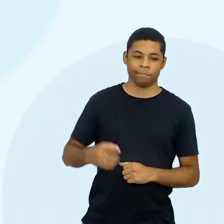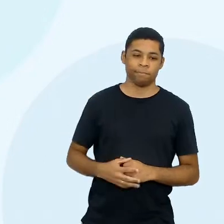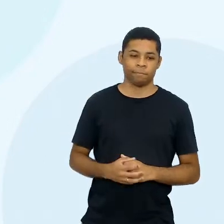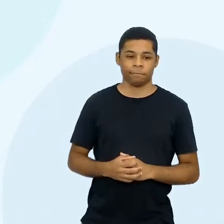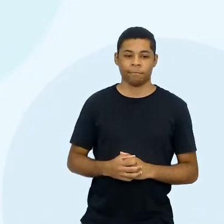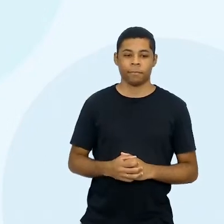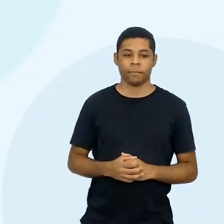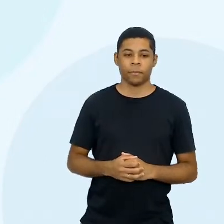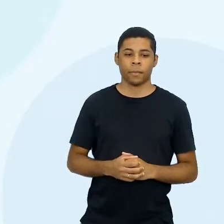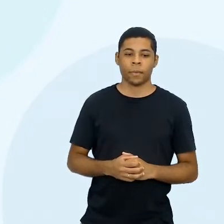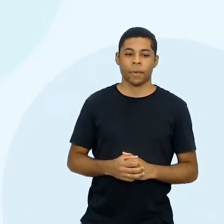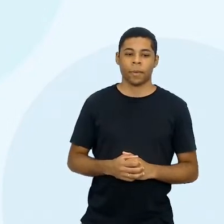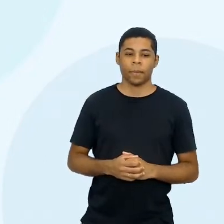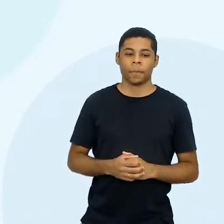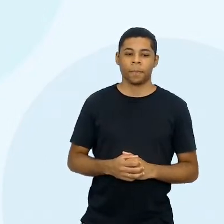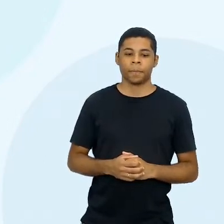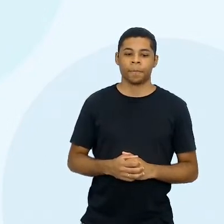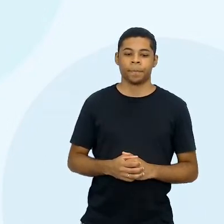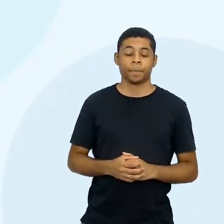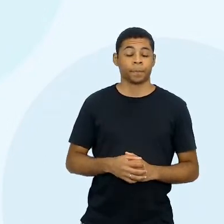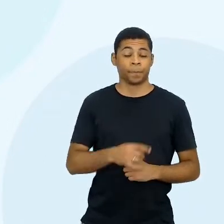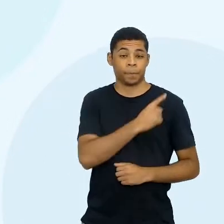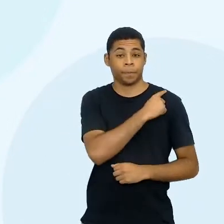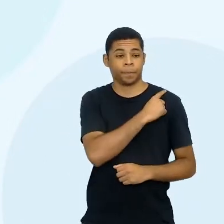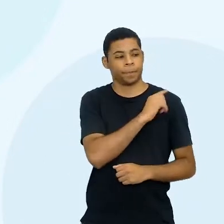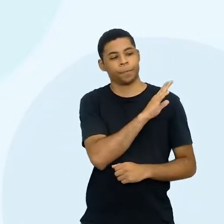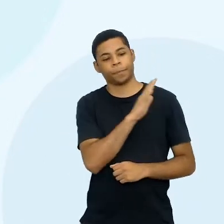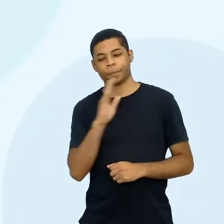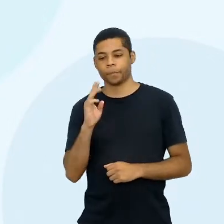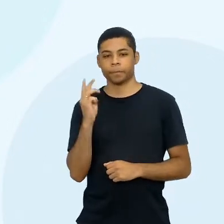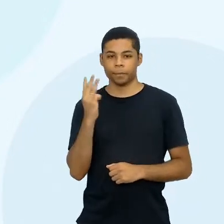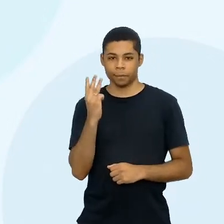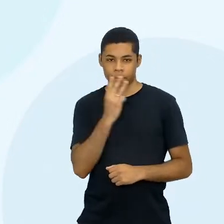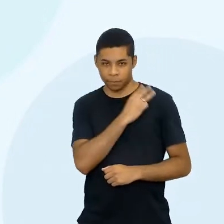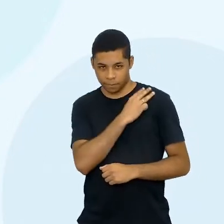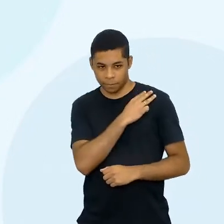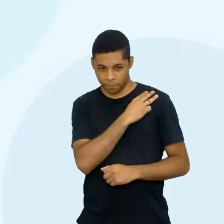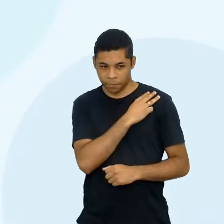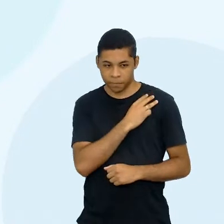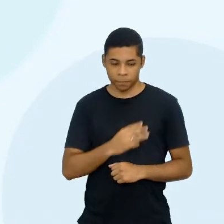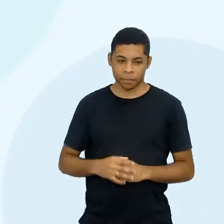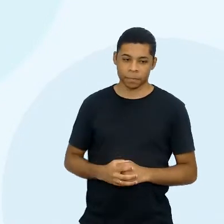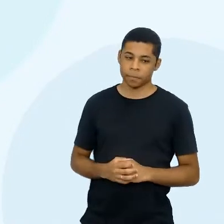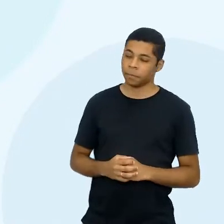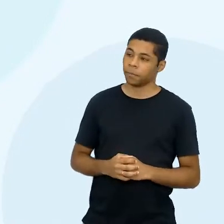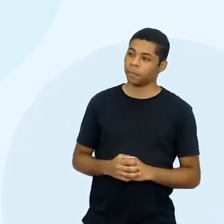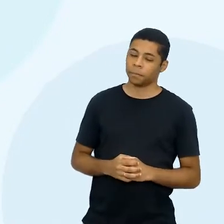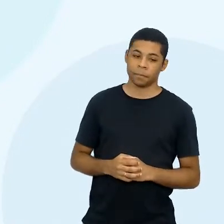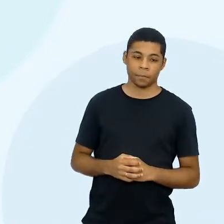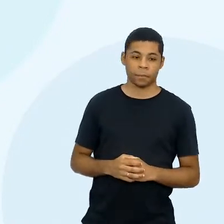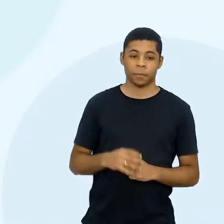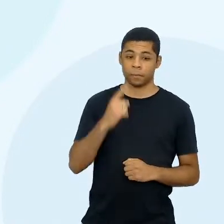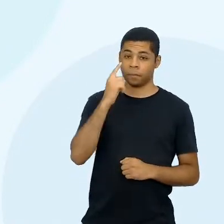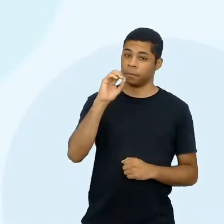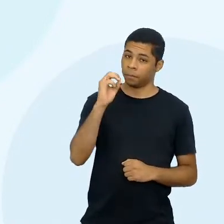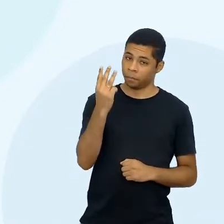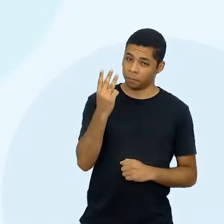da primeira à terceira série do ensino médio, das ciências humanas sociais aplicadas,